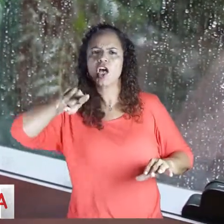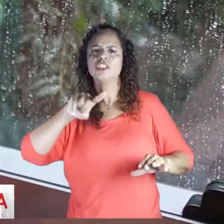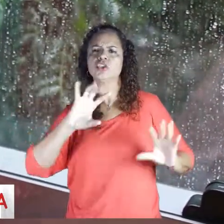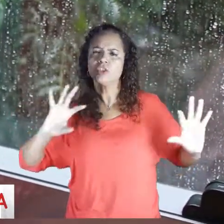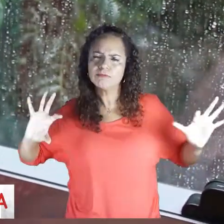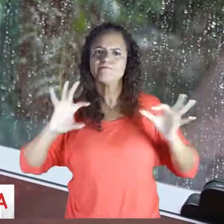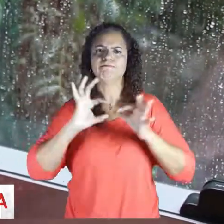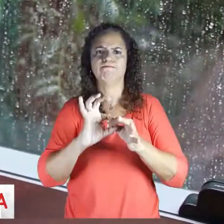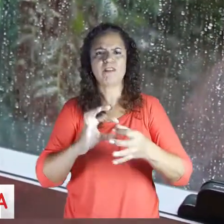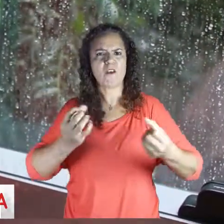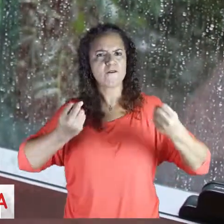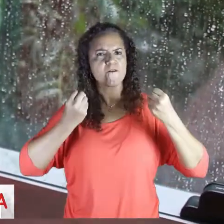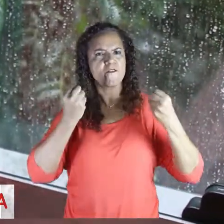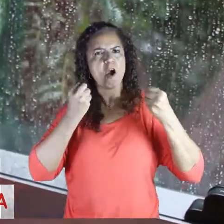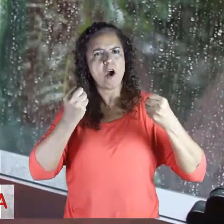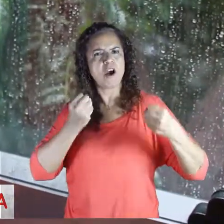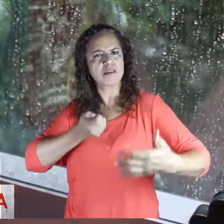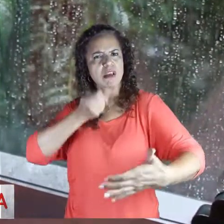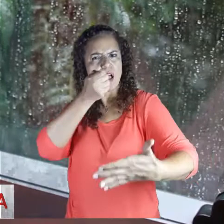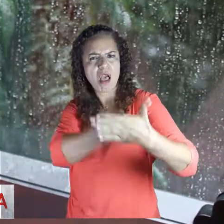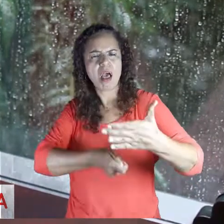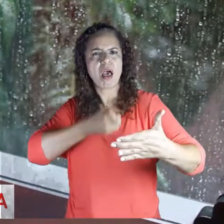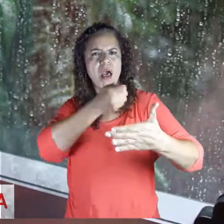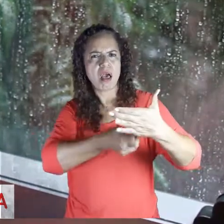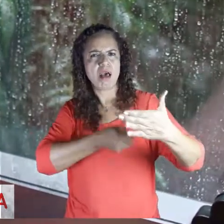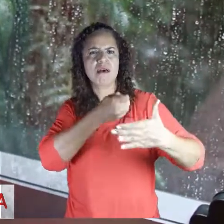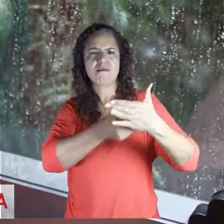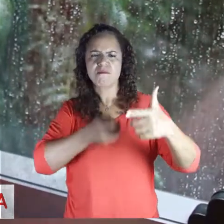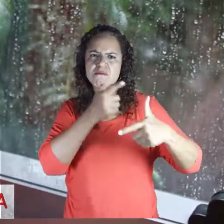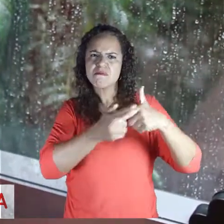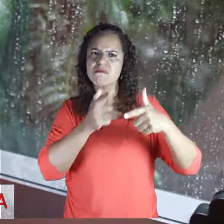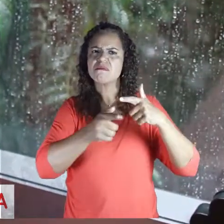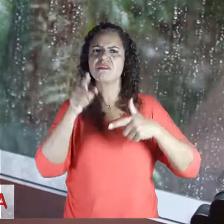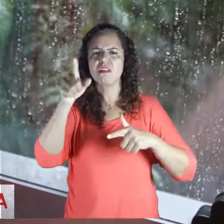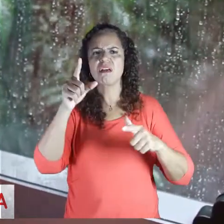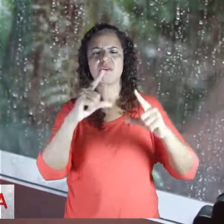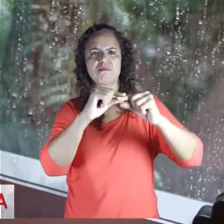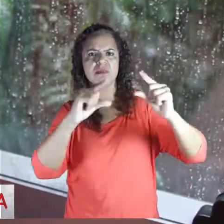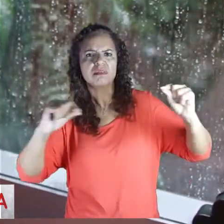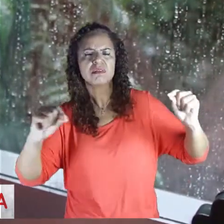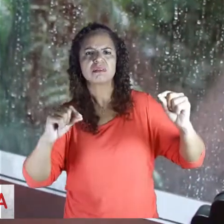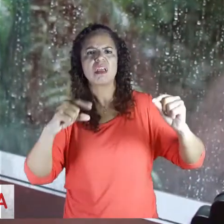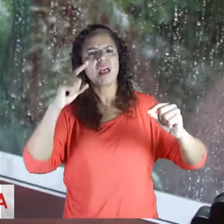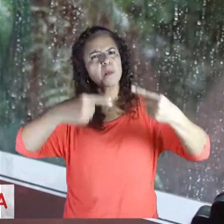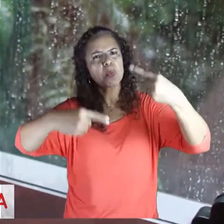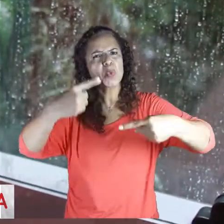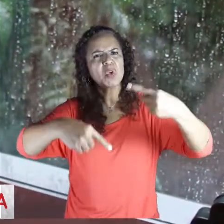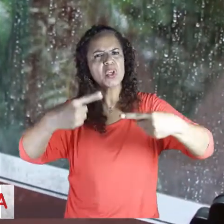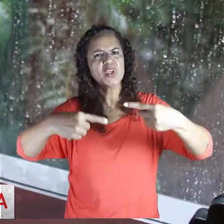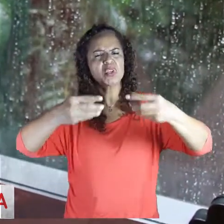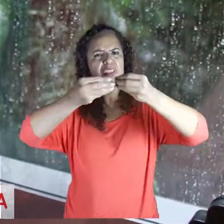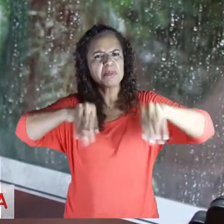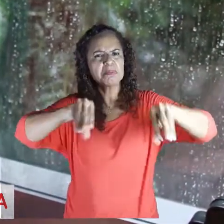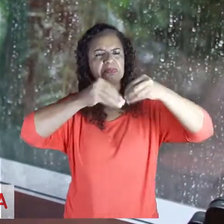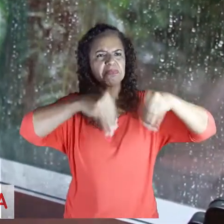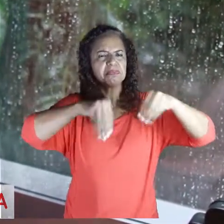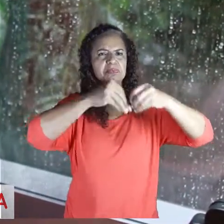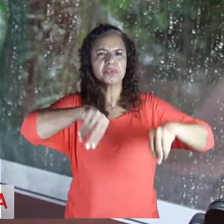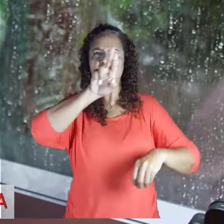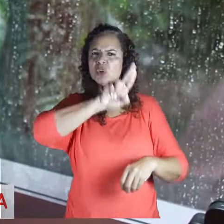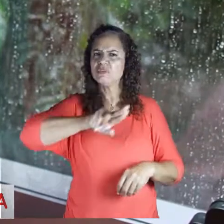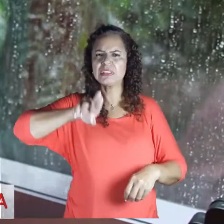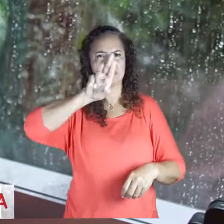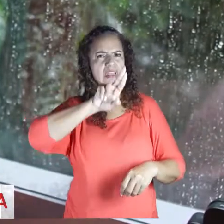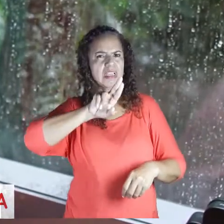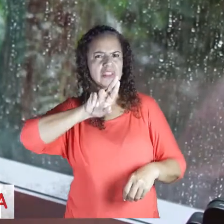o corte foi vá é toda essa palavra de política que destrói não